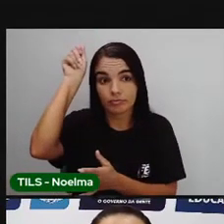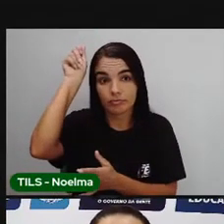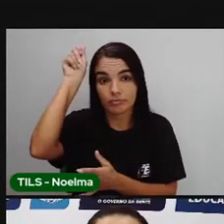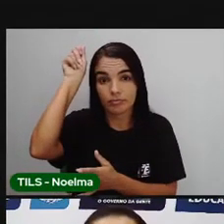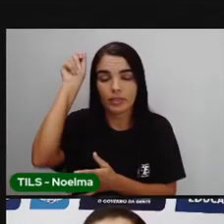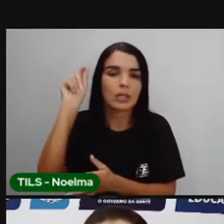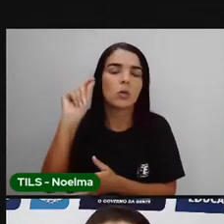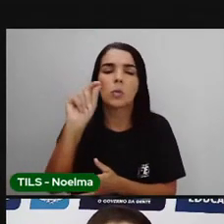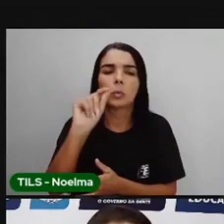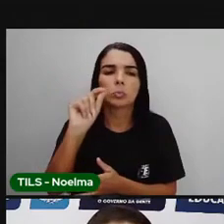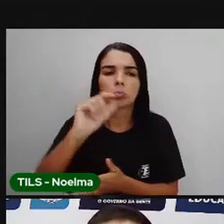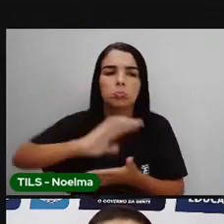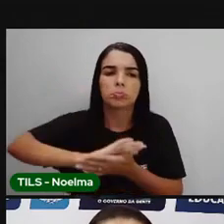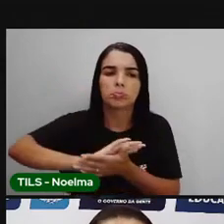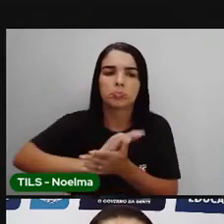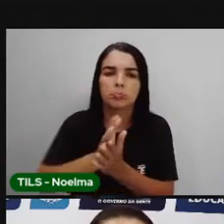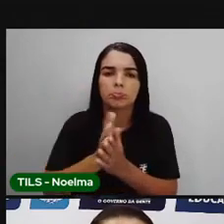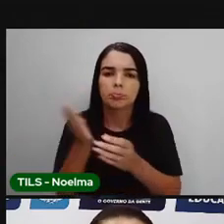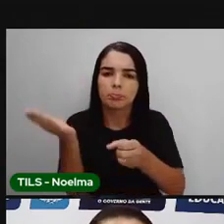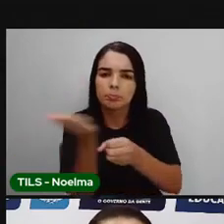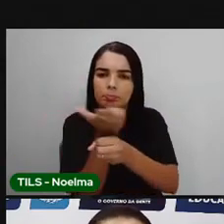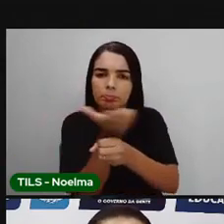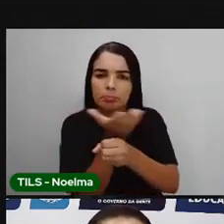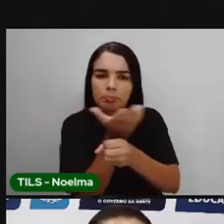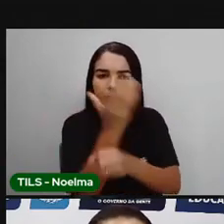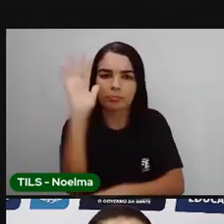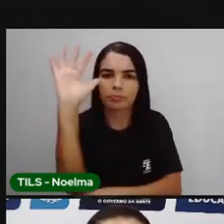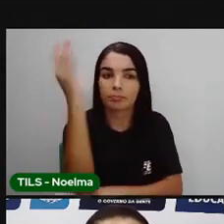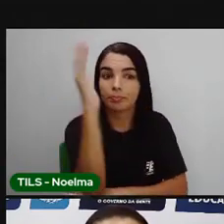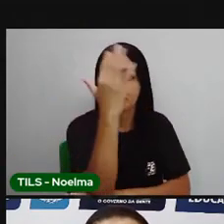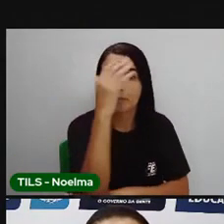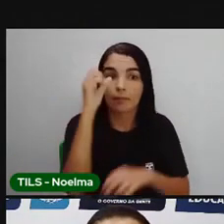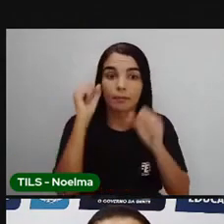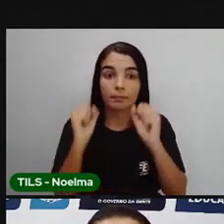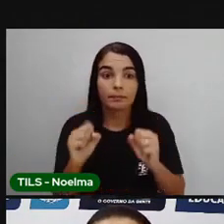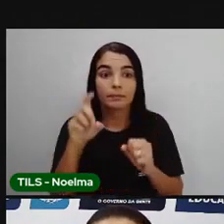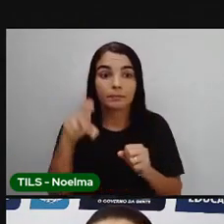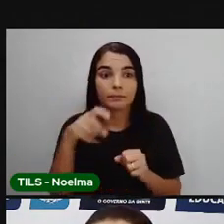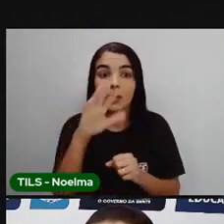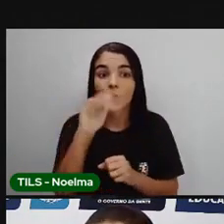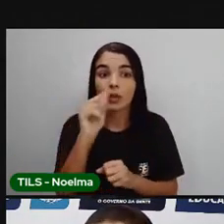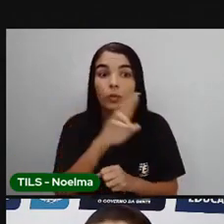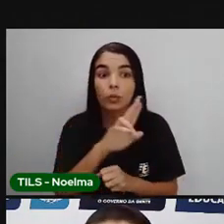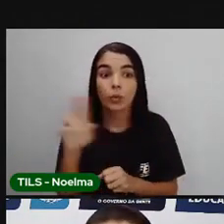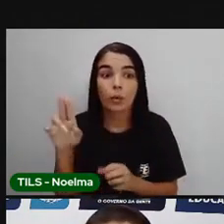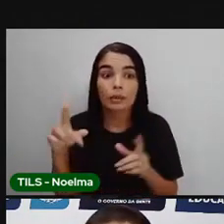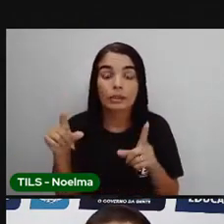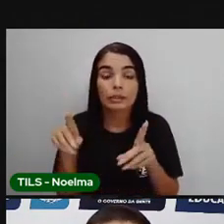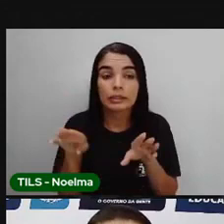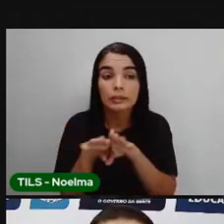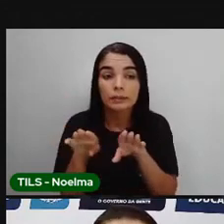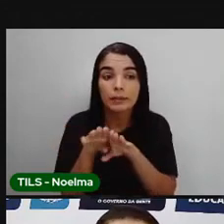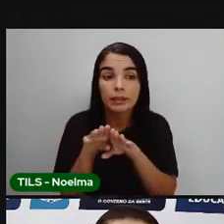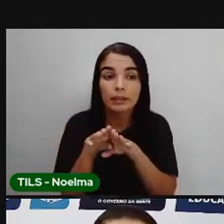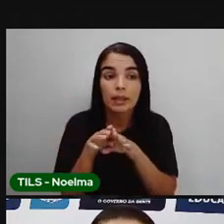O que é desmatamento? Desmatamento florestal pode ser chamado também de desflorestação, ou